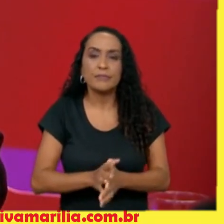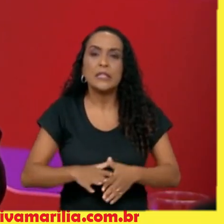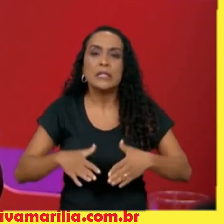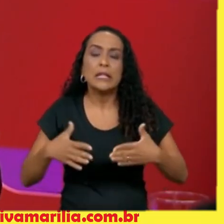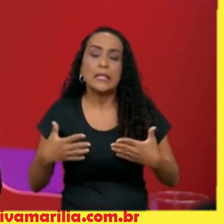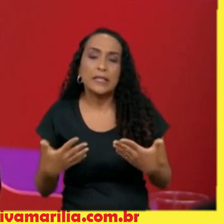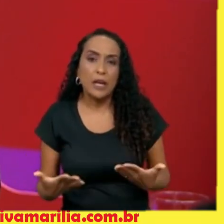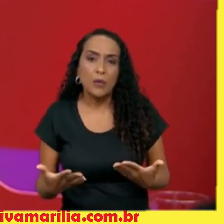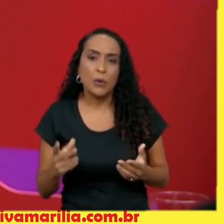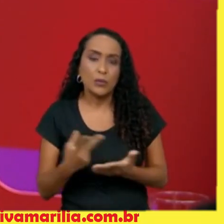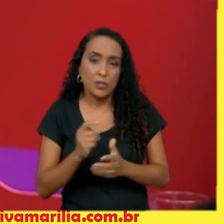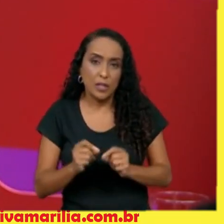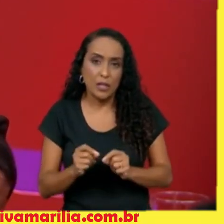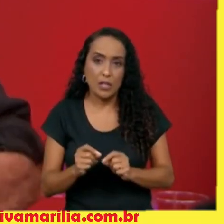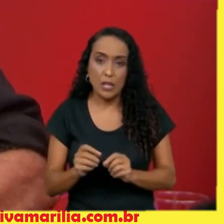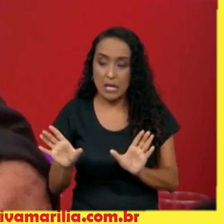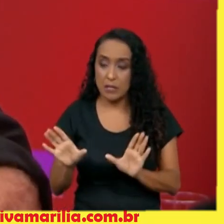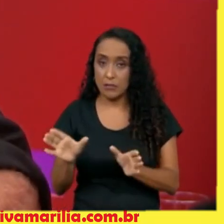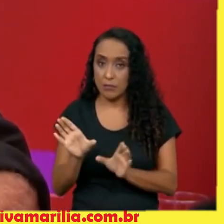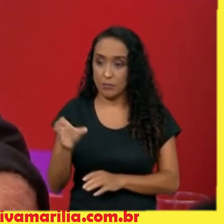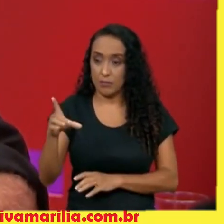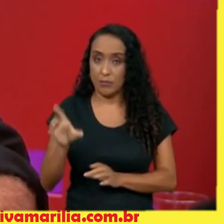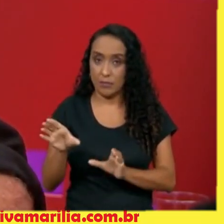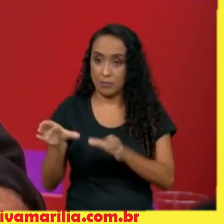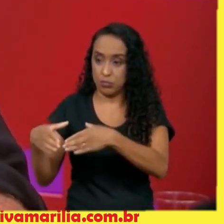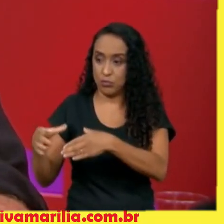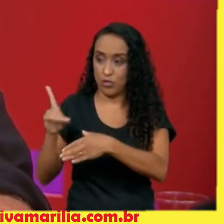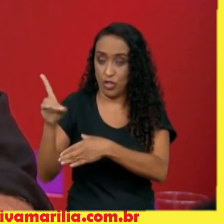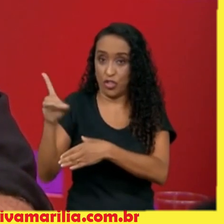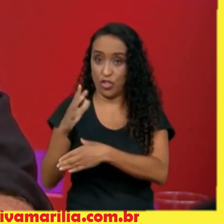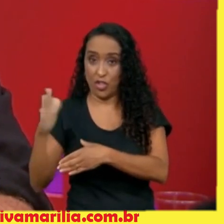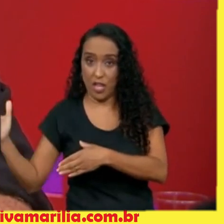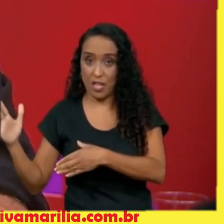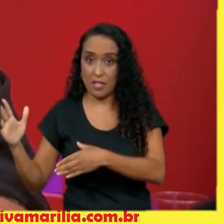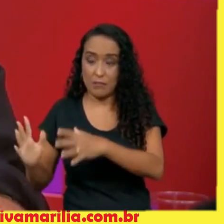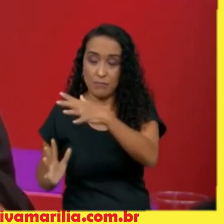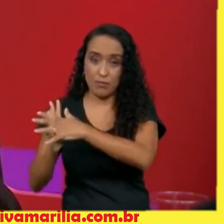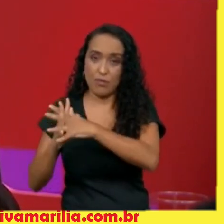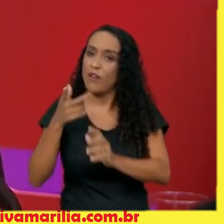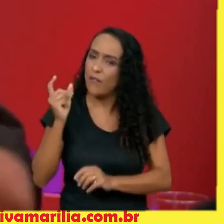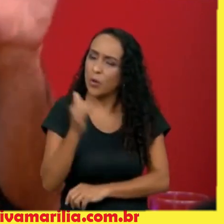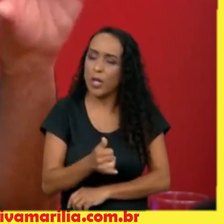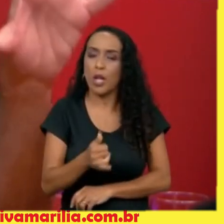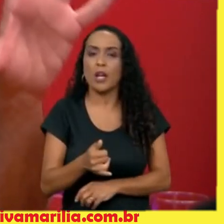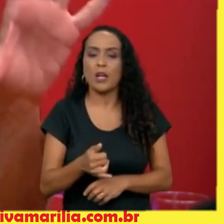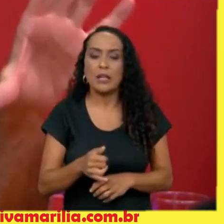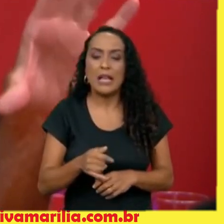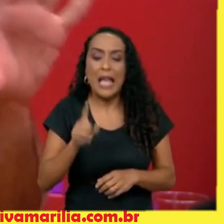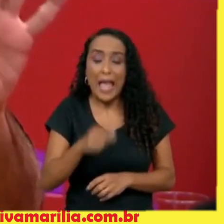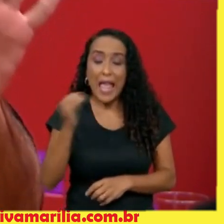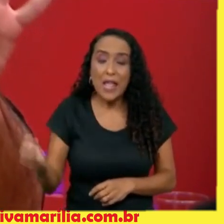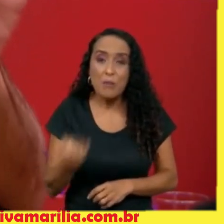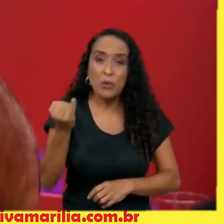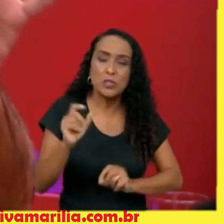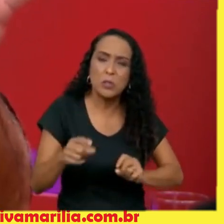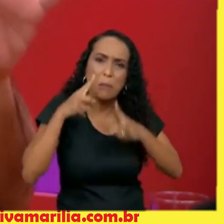então, a extrema-direita chega também dizendo para esse cara, você que nunca foi ouvido. É extremamente importante